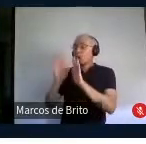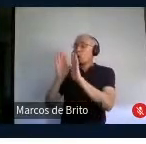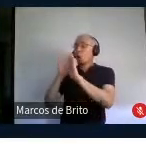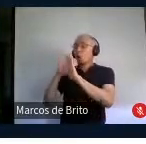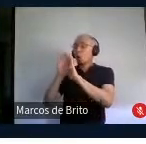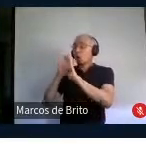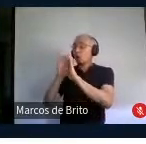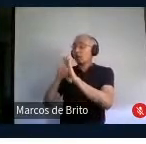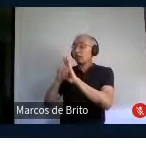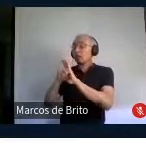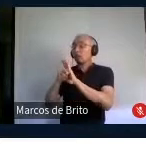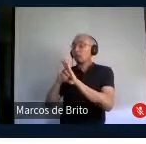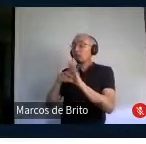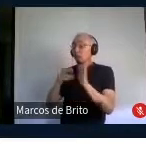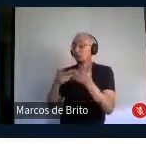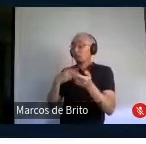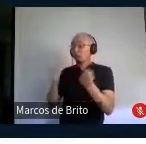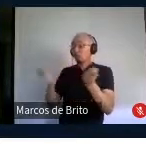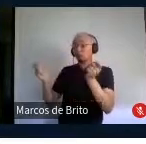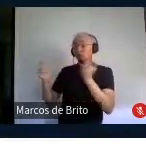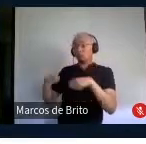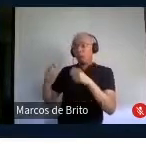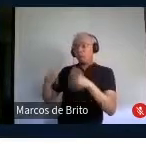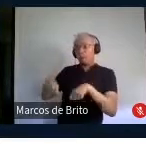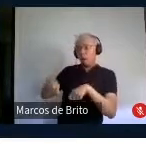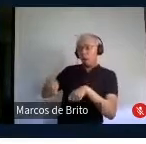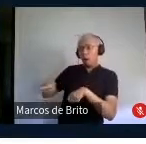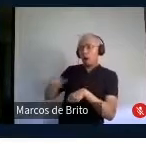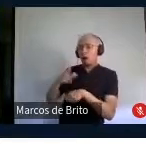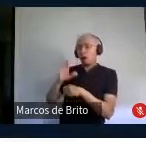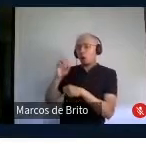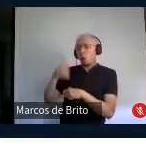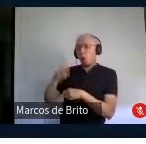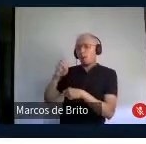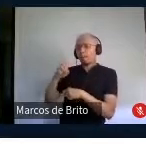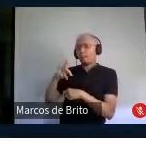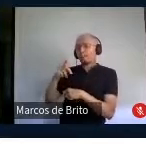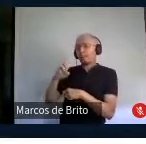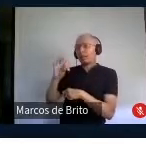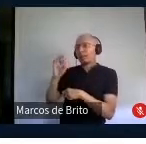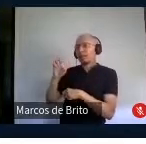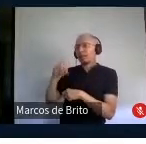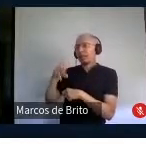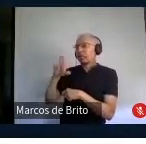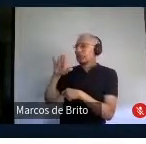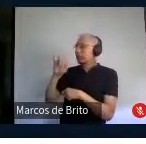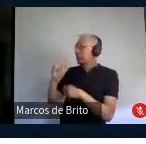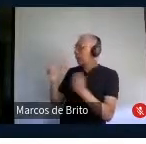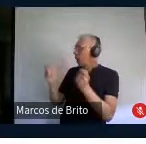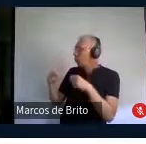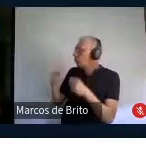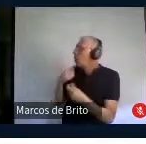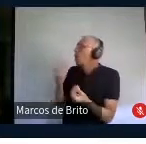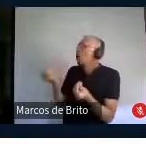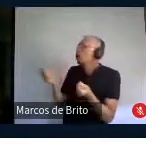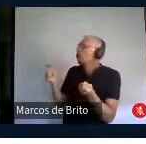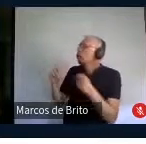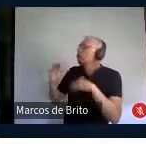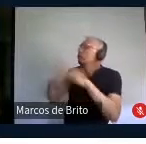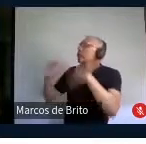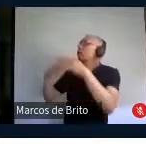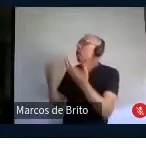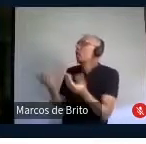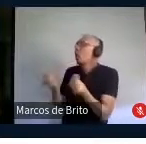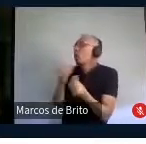conceito de competência, que é um conceito que vem sendo desenvolvido diferentes abordagens